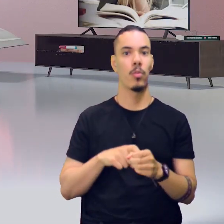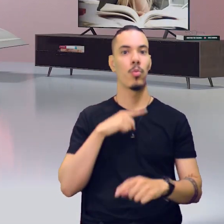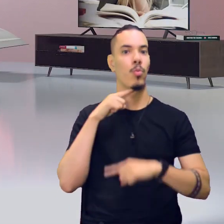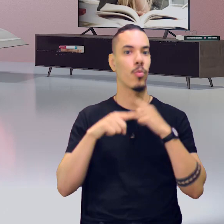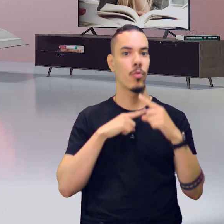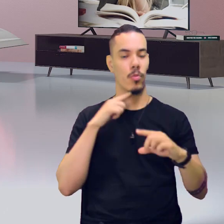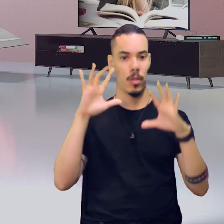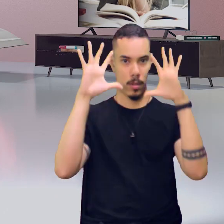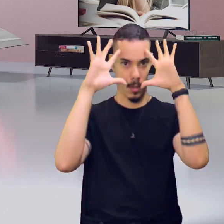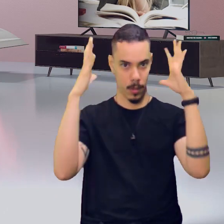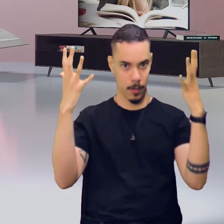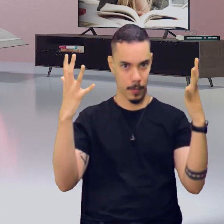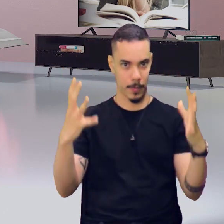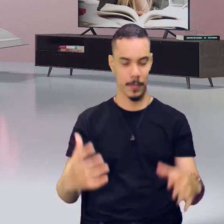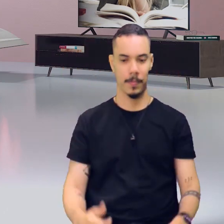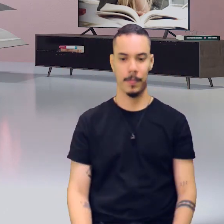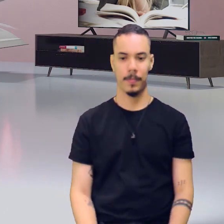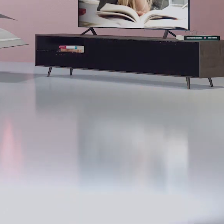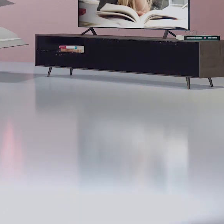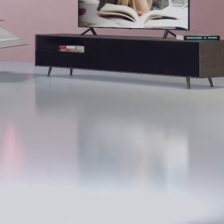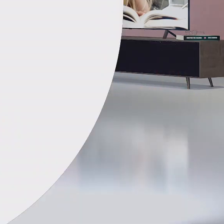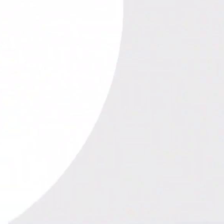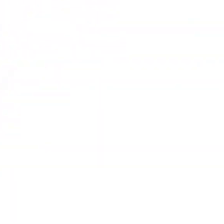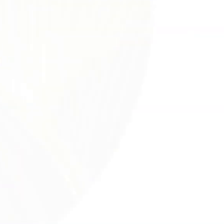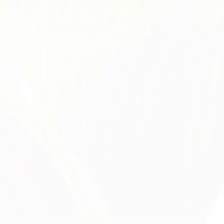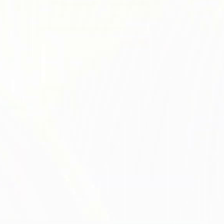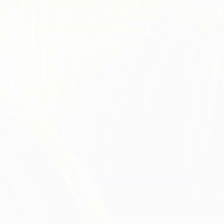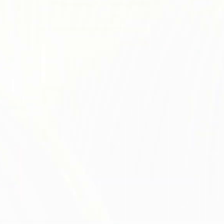Tirando Dúvidas. Até lá!